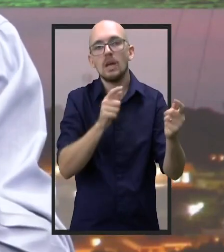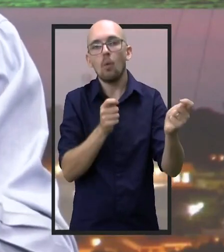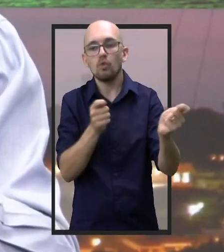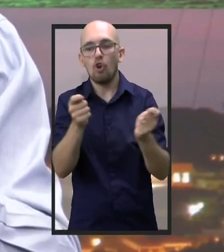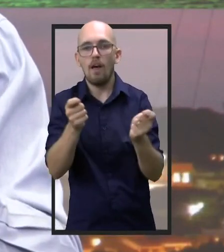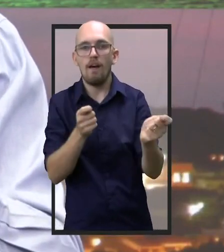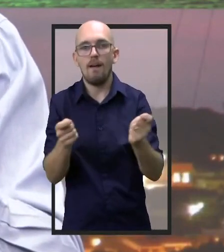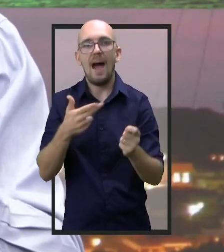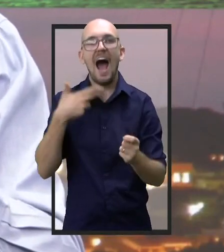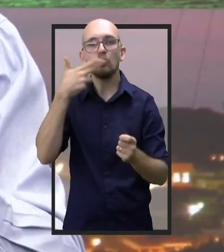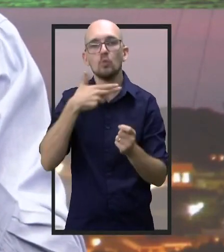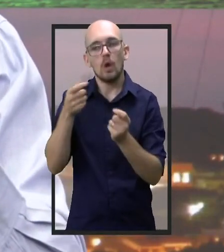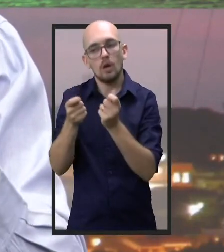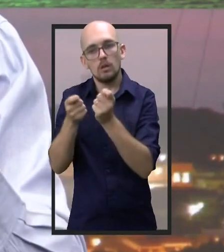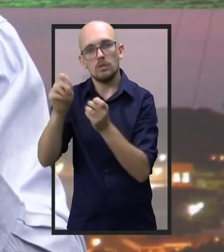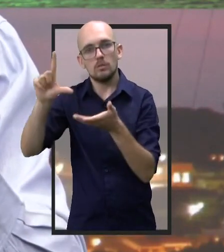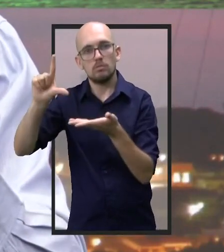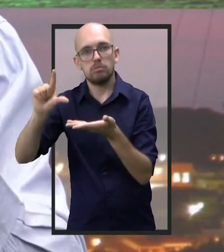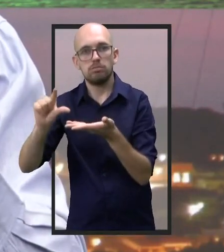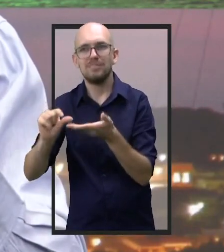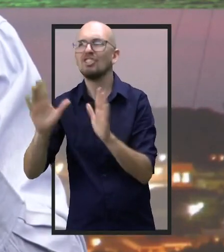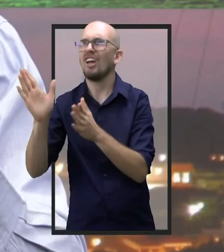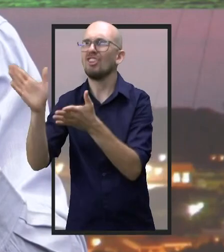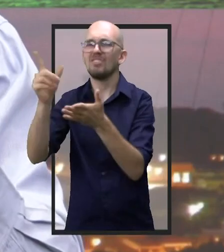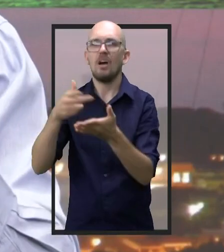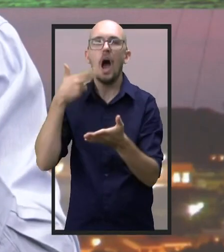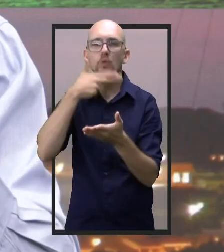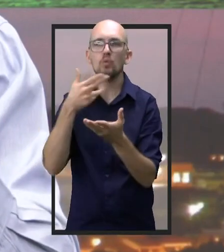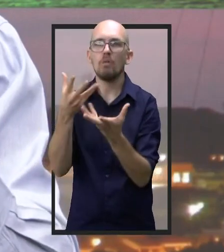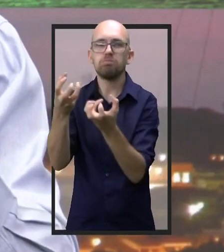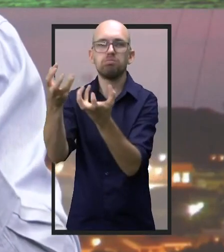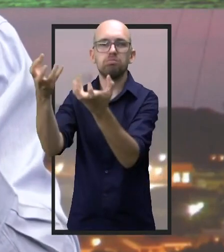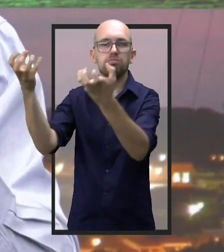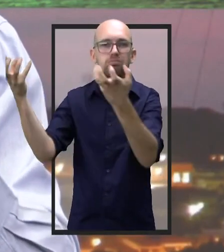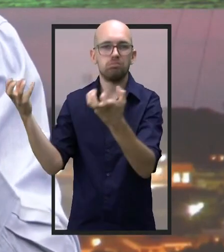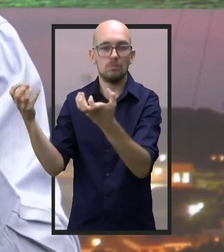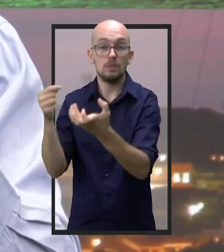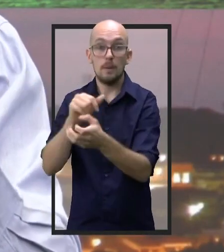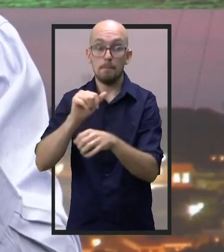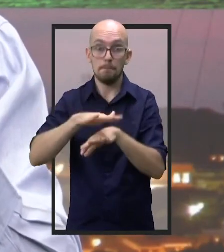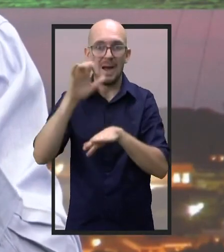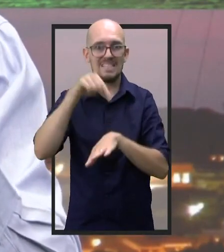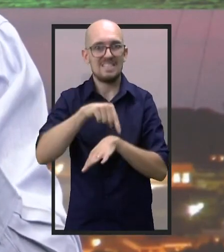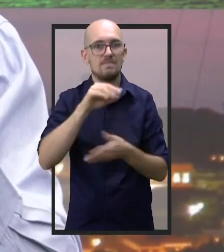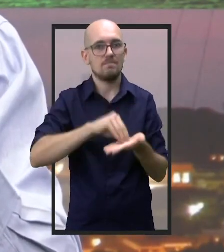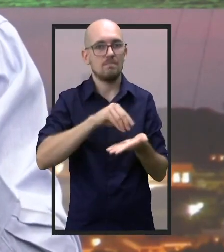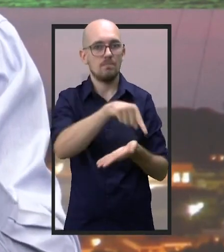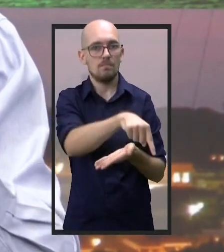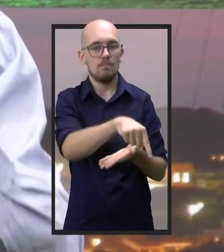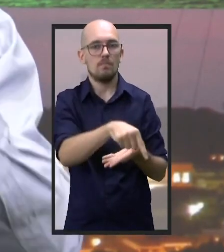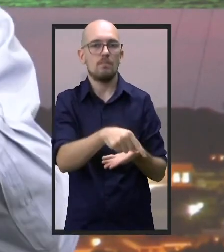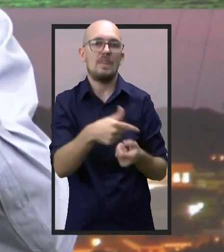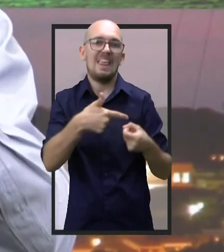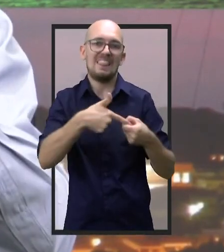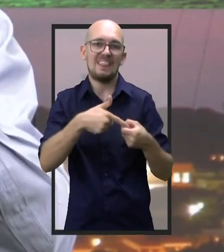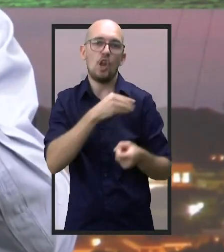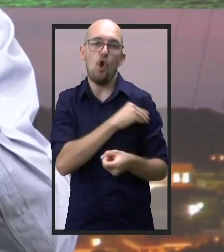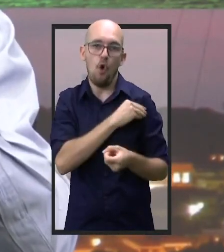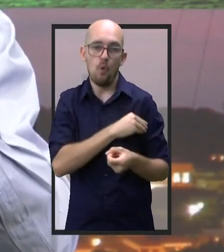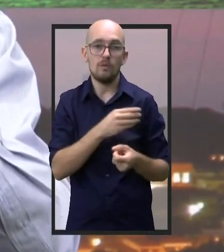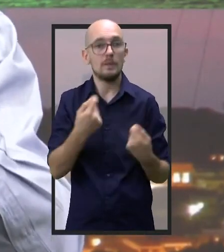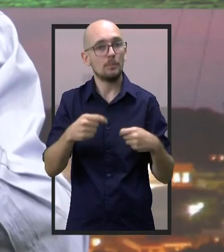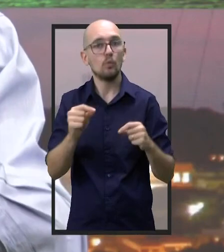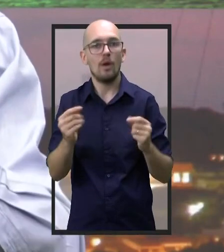oferta de açúcar que está no mundo. Hoje é o processo de oferta e demanda. Se a curva de oferta